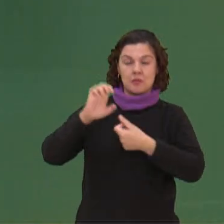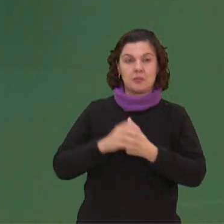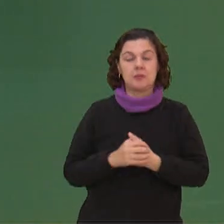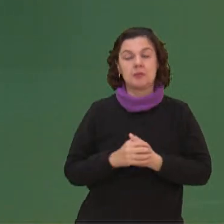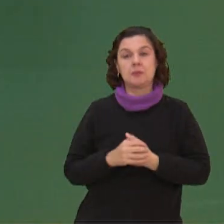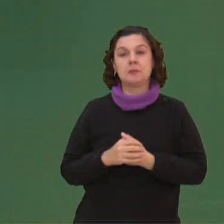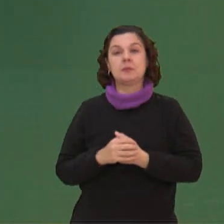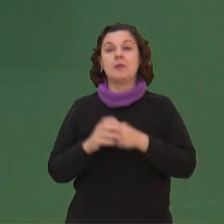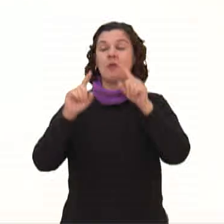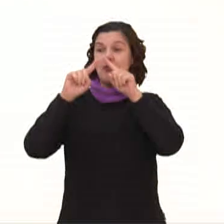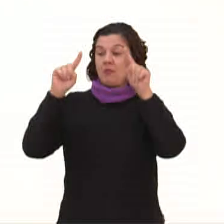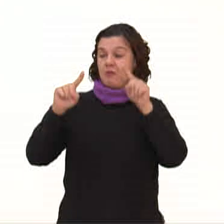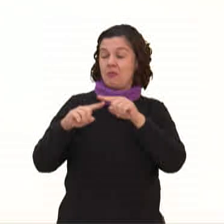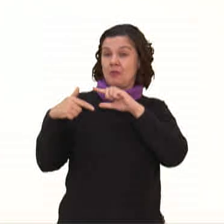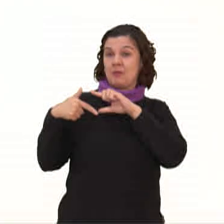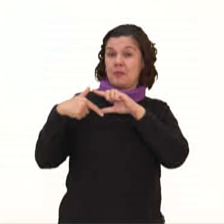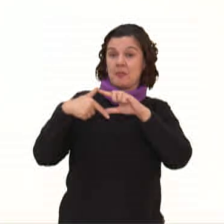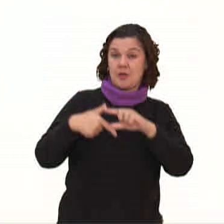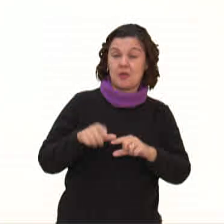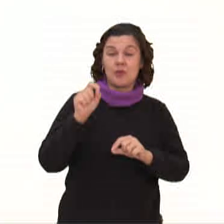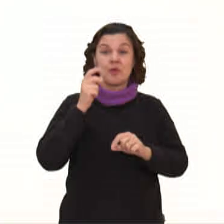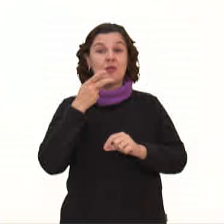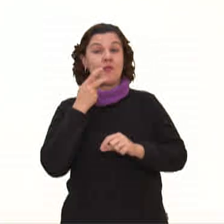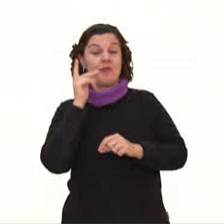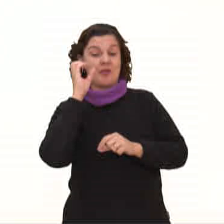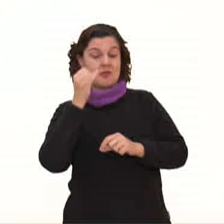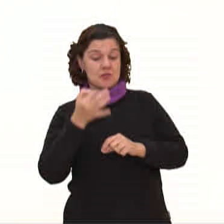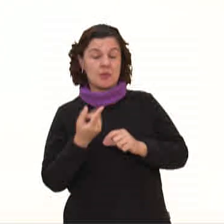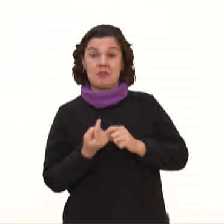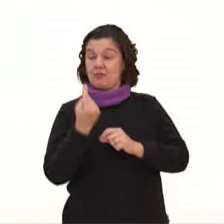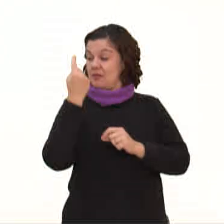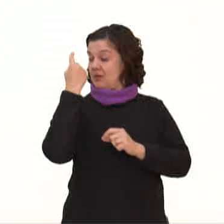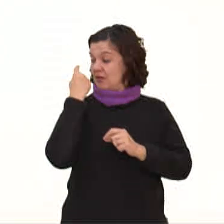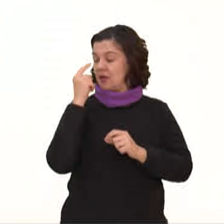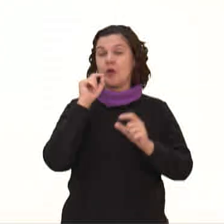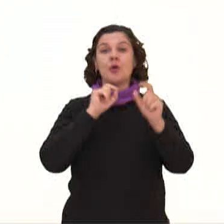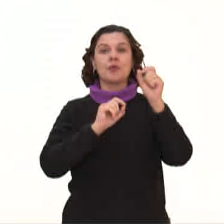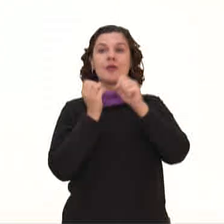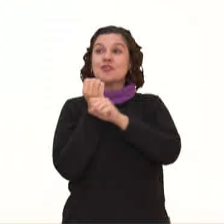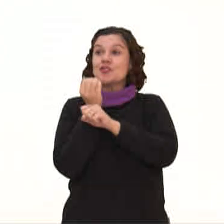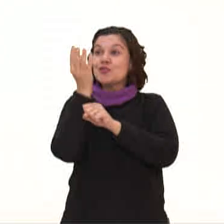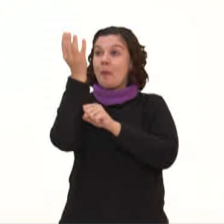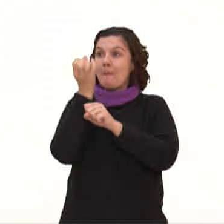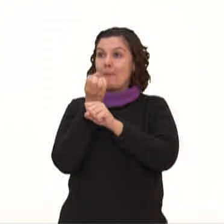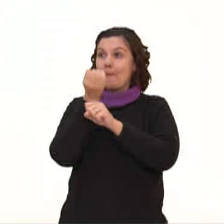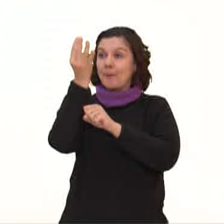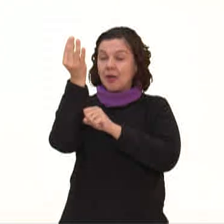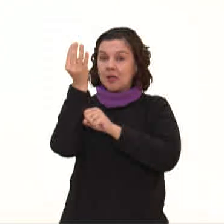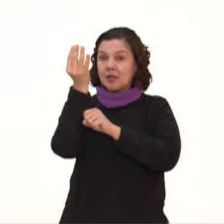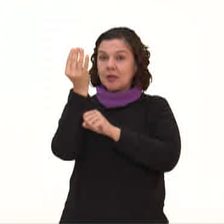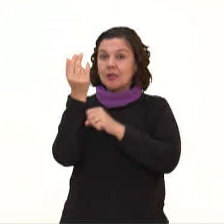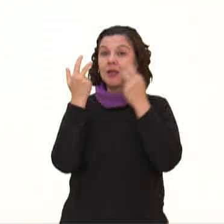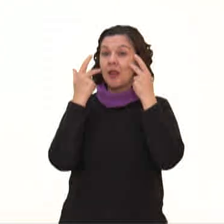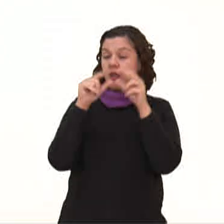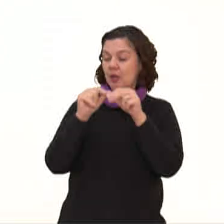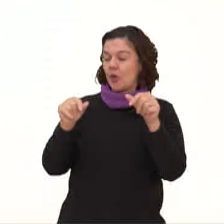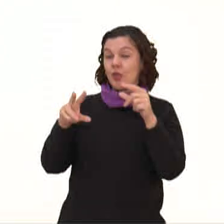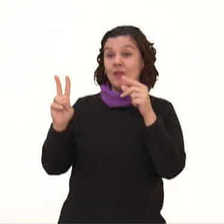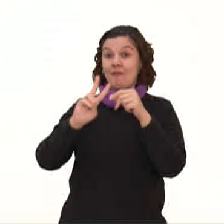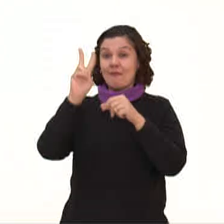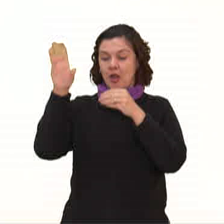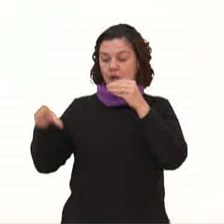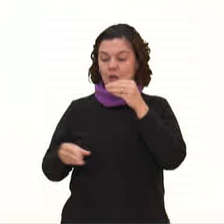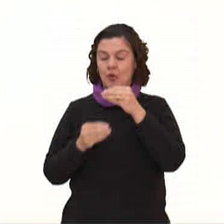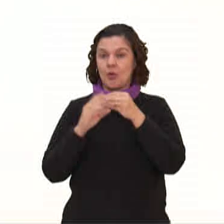mais ou menos seria esse, mas se você lembrar do que eu falei anteriormente, o que? A gente exporta produtos inacabados, com pouco valor